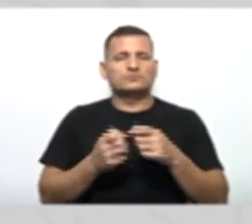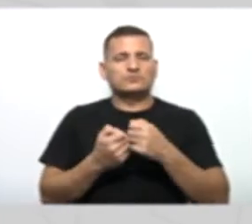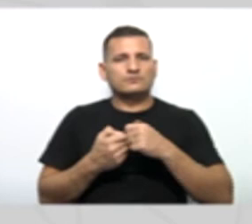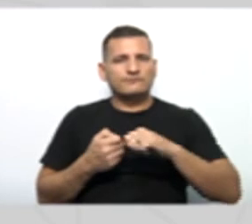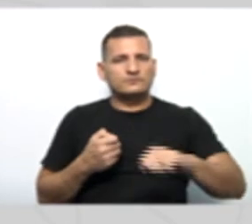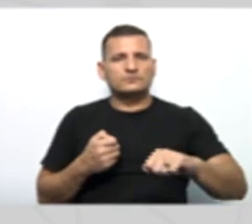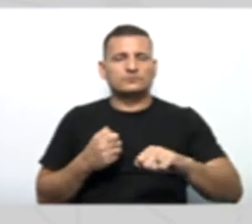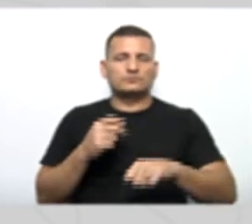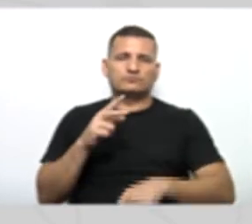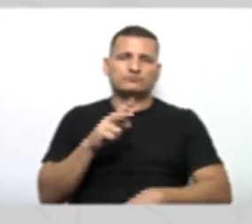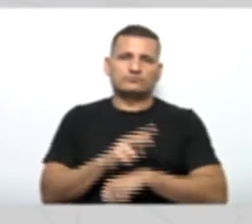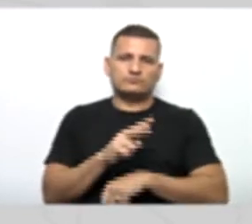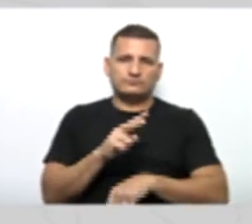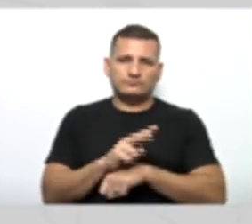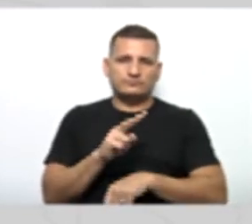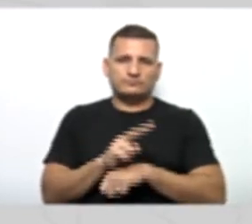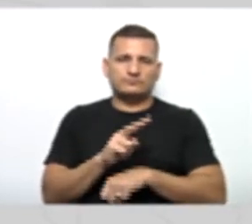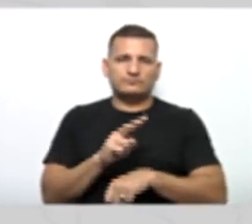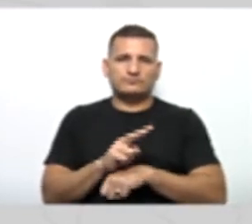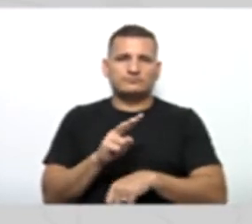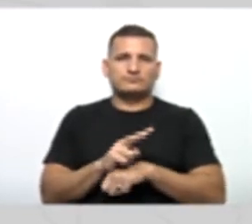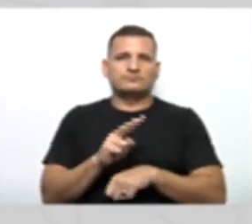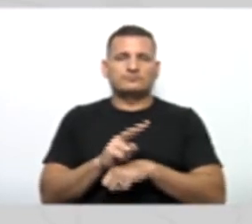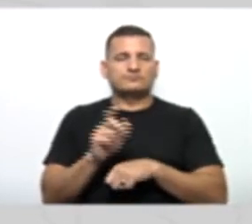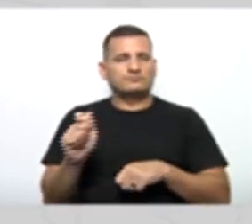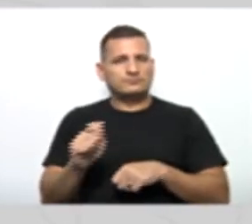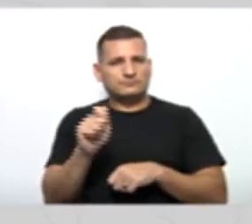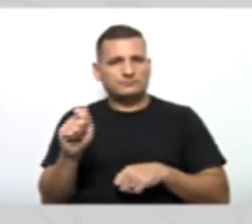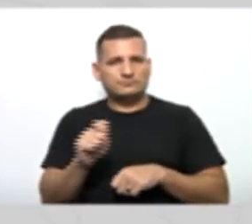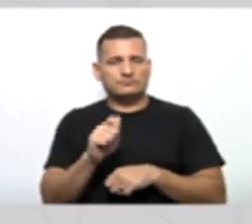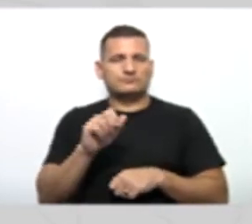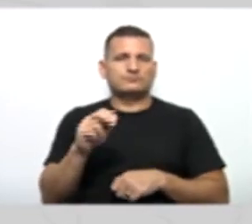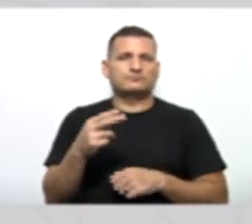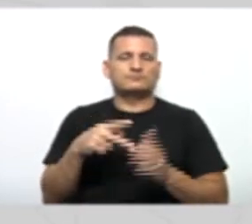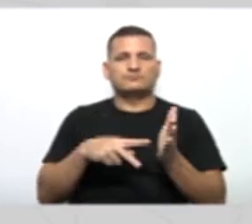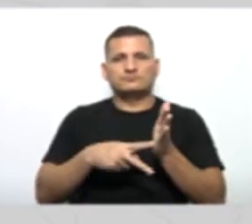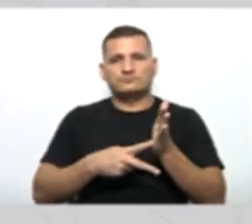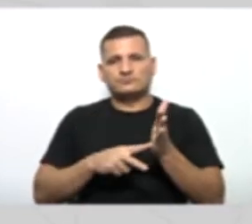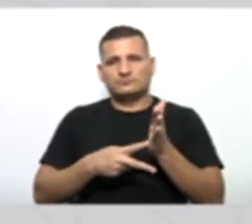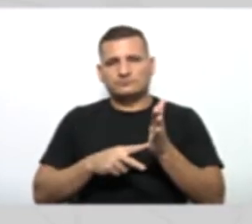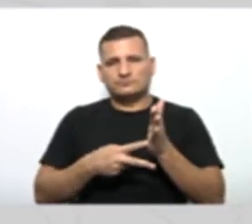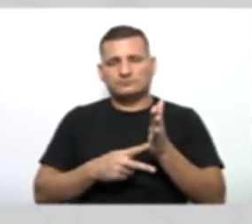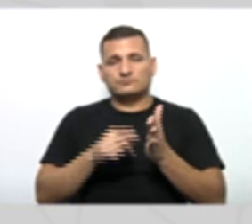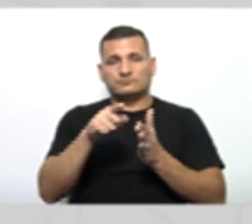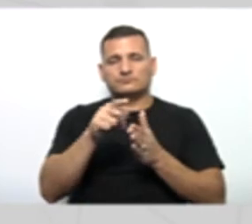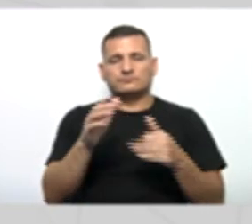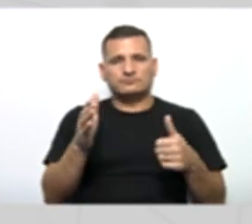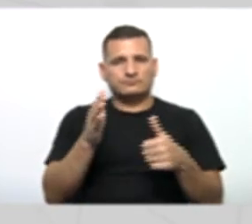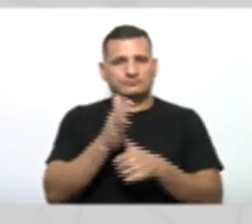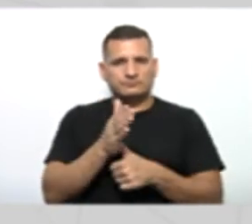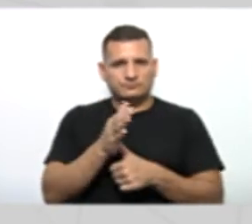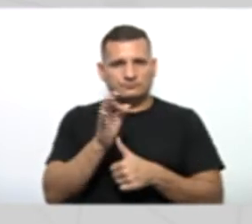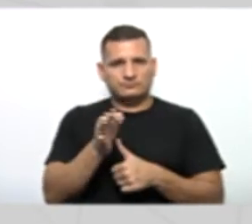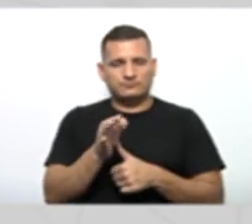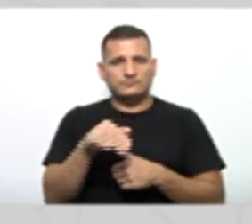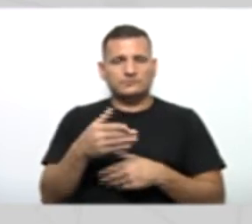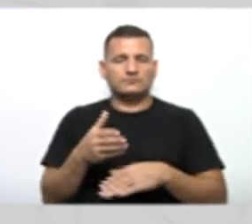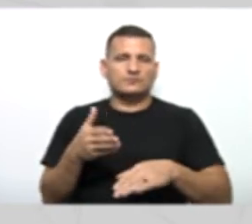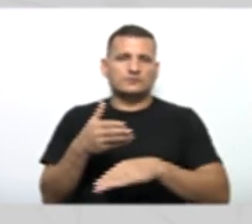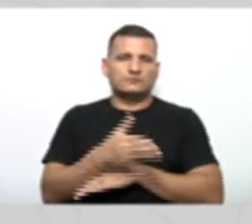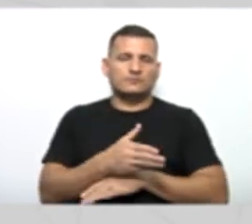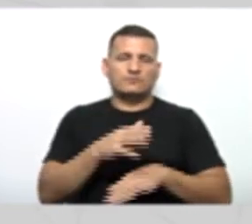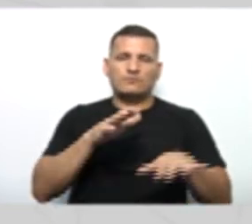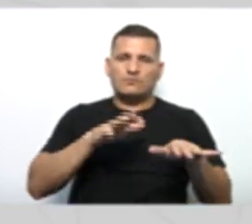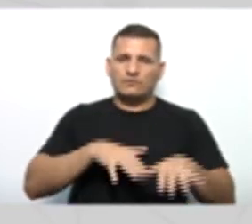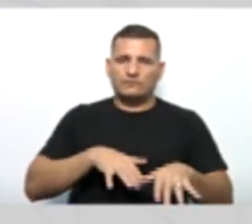protegi e pela pela associação né o pelo sindicato que você se filiar então participar de um